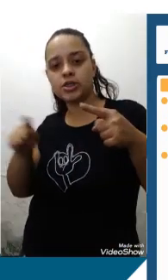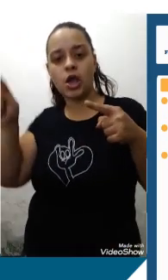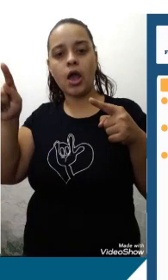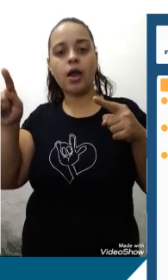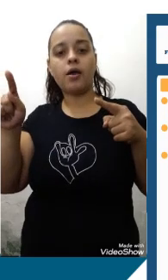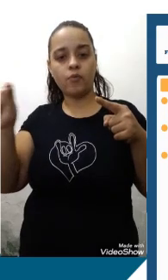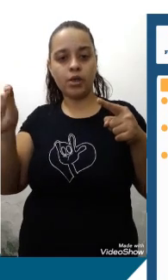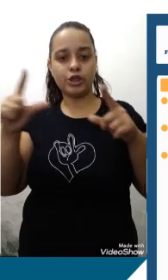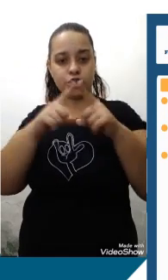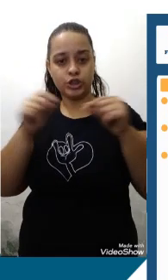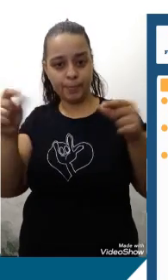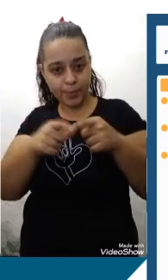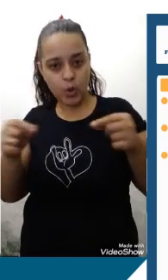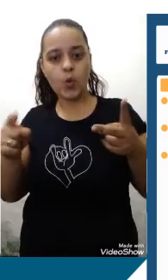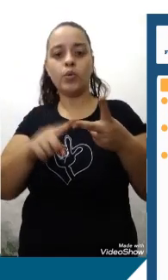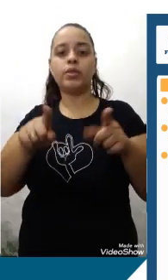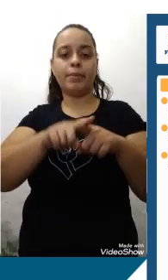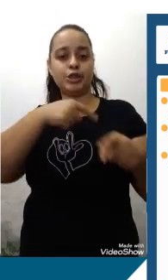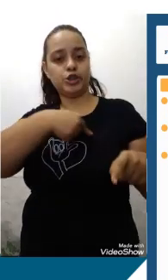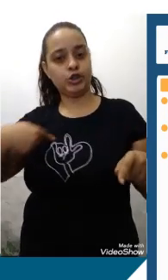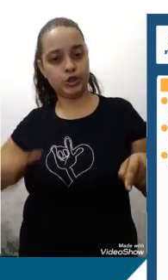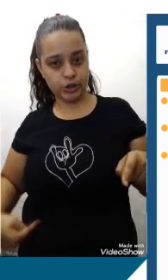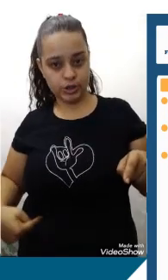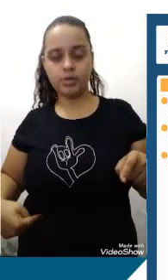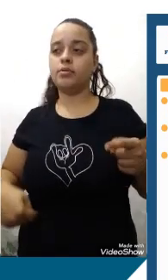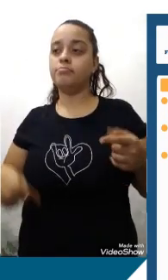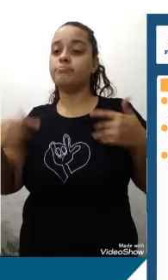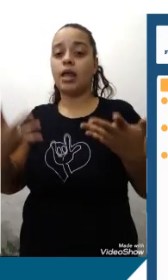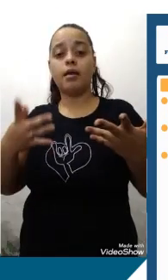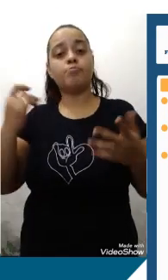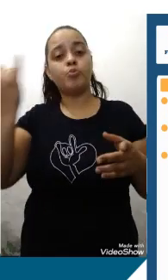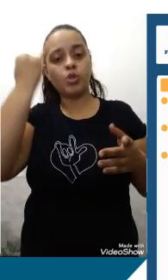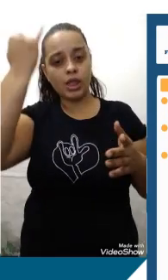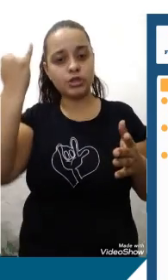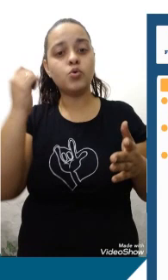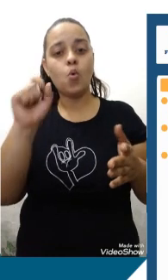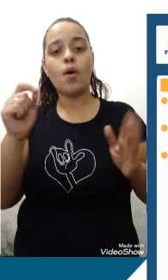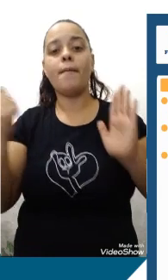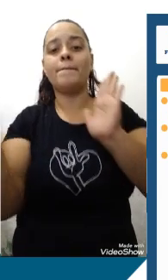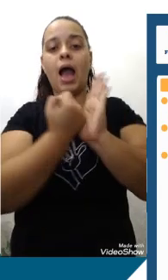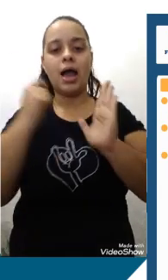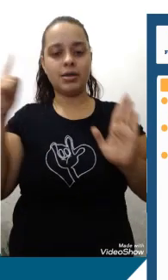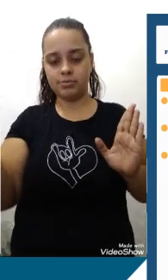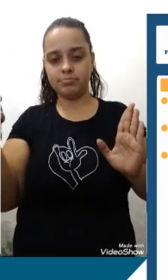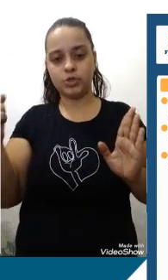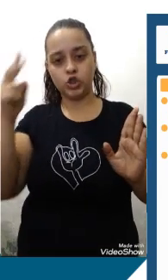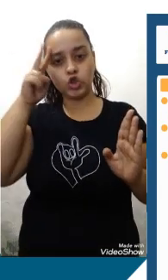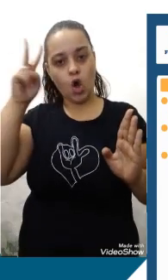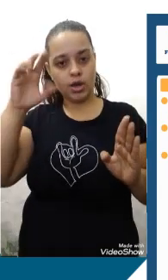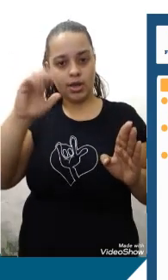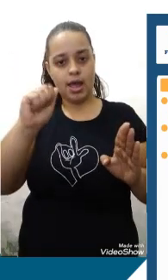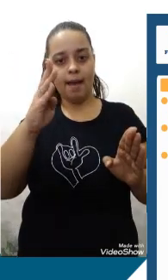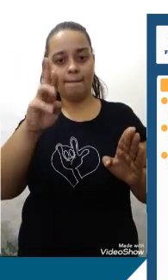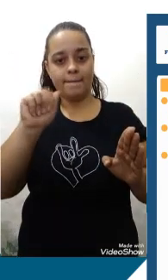o Japão, por exemplo. Assim, para além do marco representado pela chegada na América, o que a gente precisa marcar de mais importante sobre essa viagem do Cabral